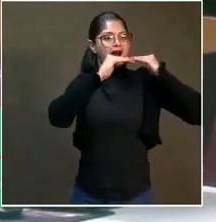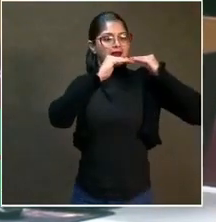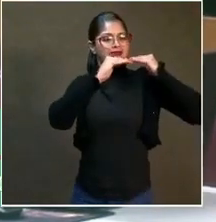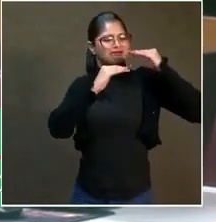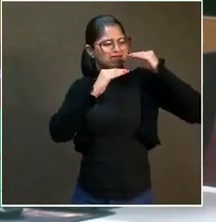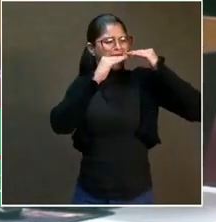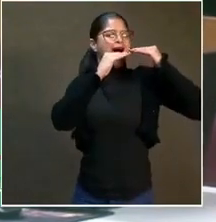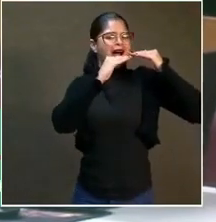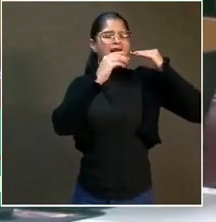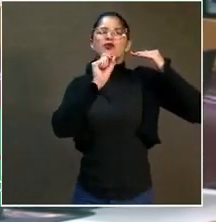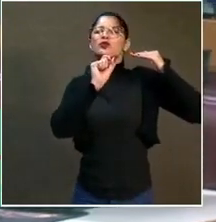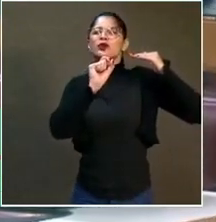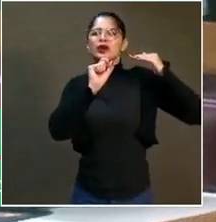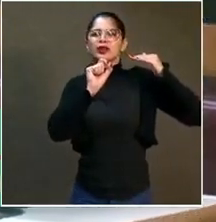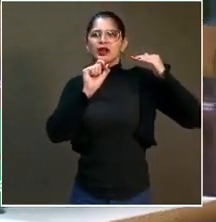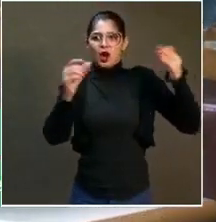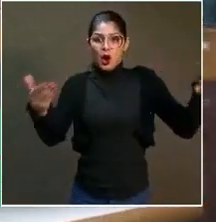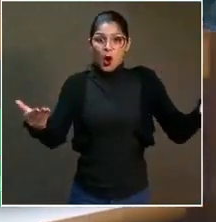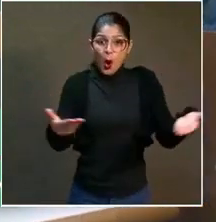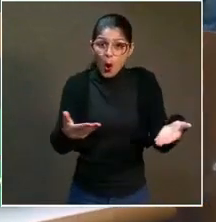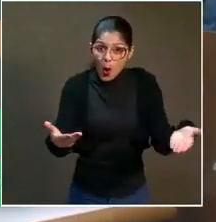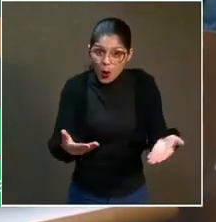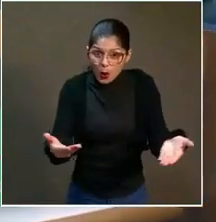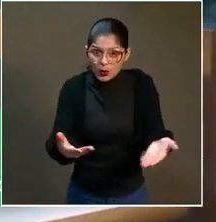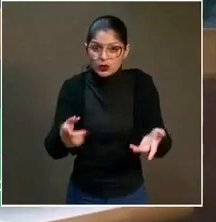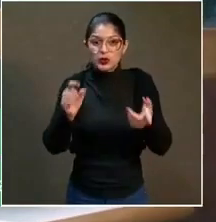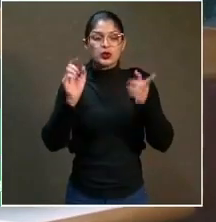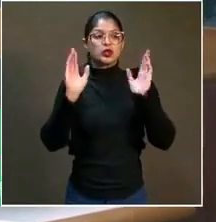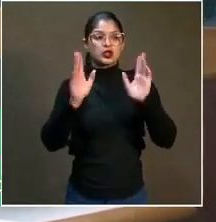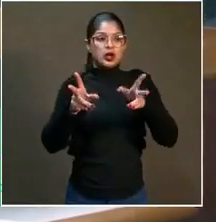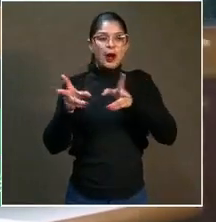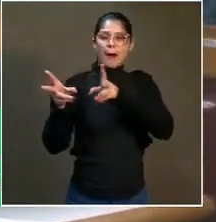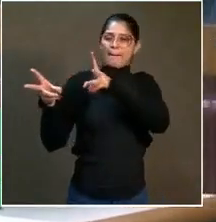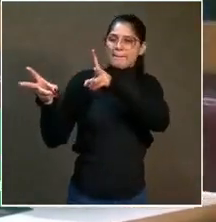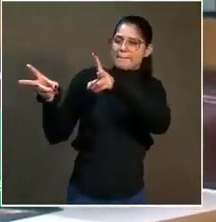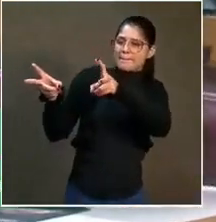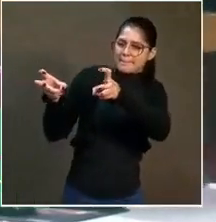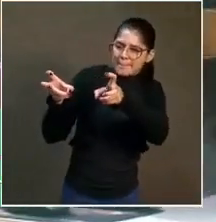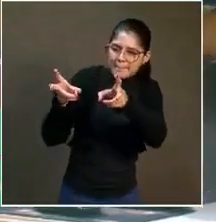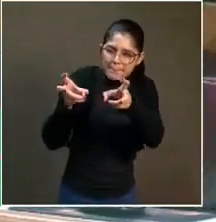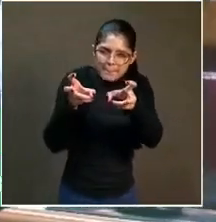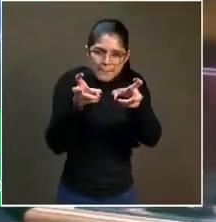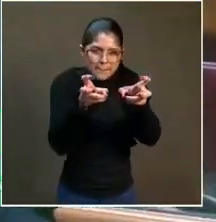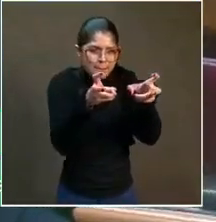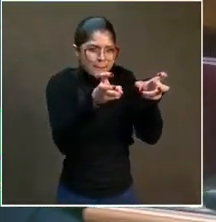Hoje, só hoje, aqui em plenário, visualizamos, Excelências,